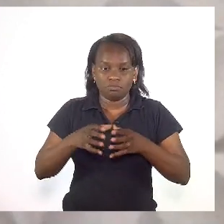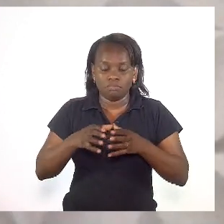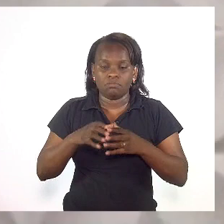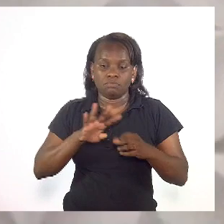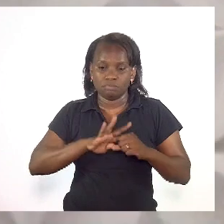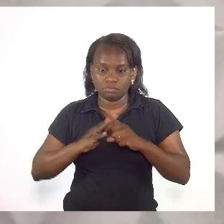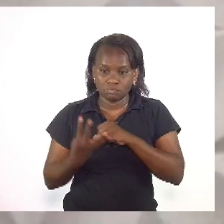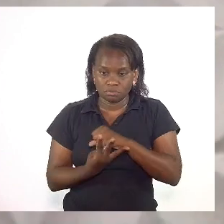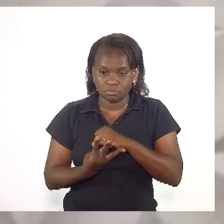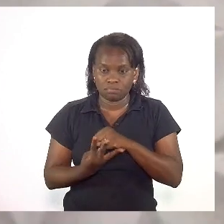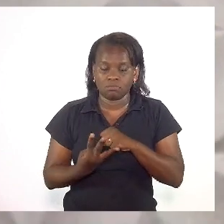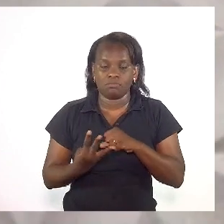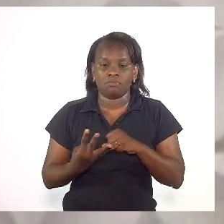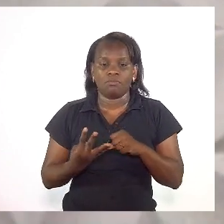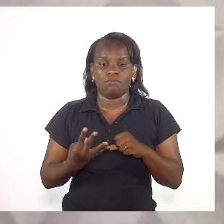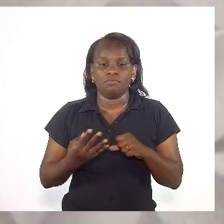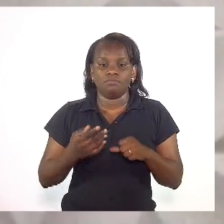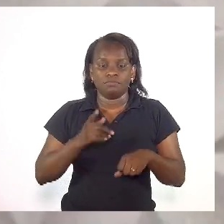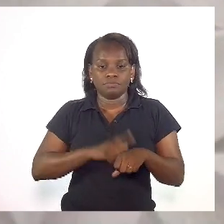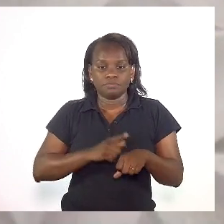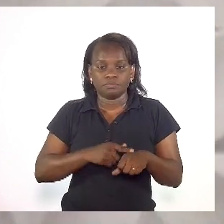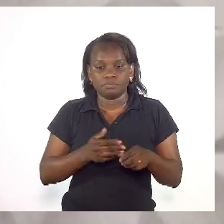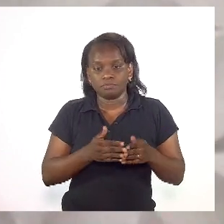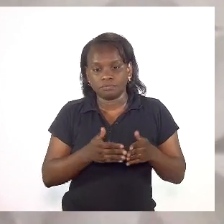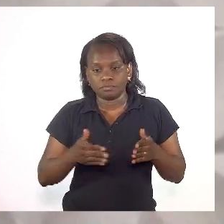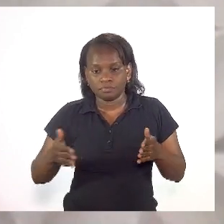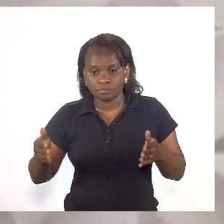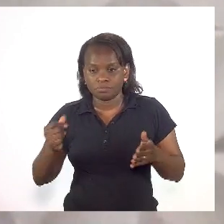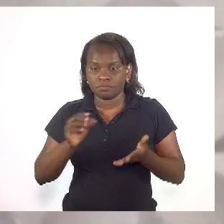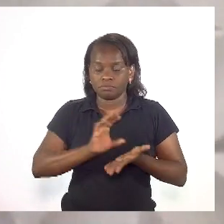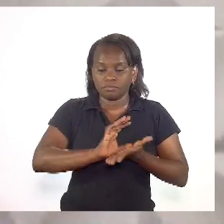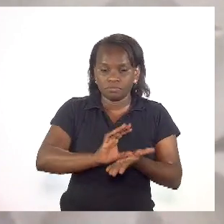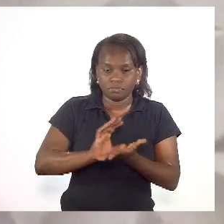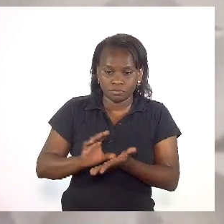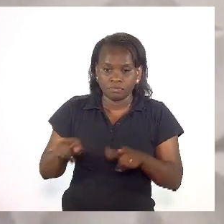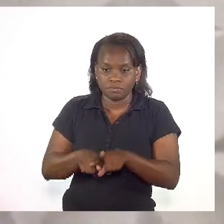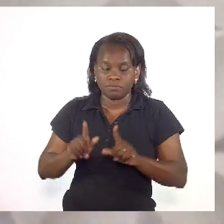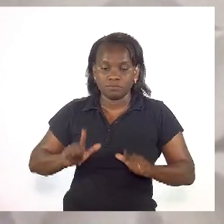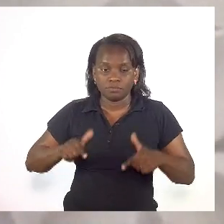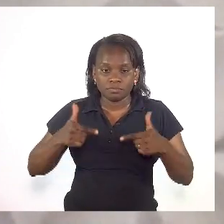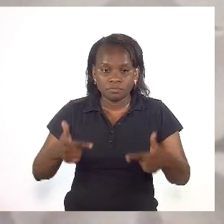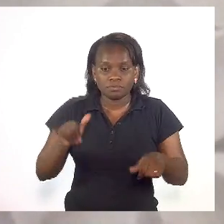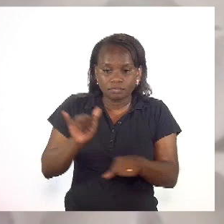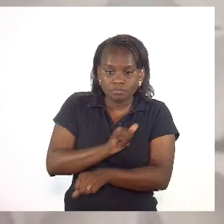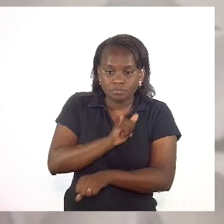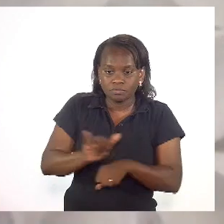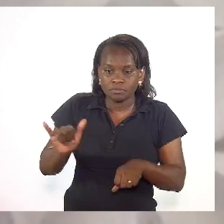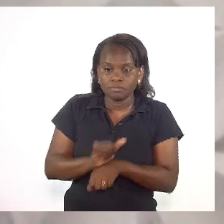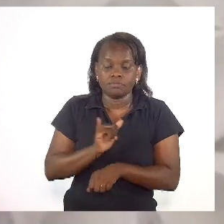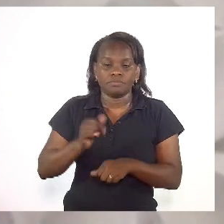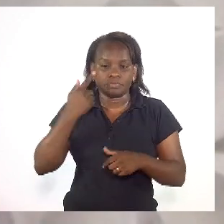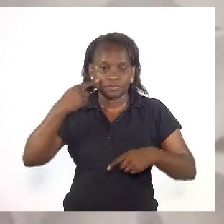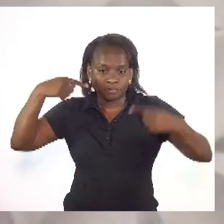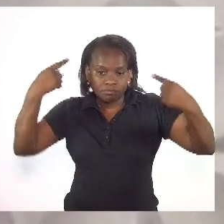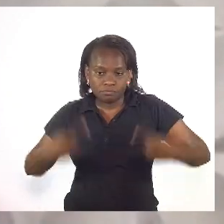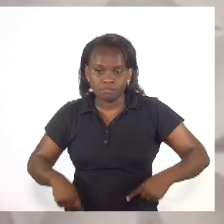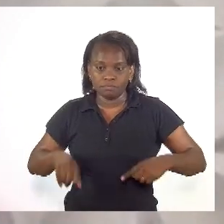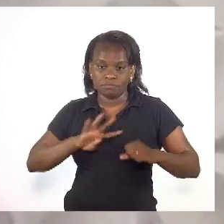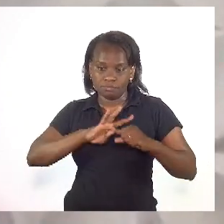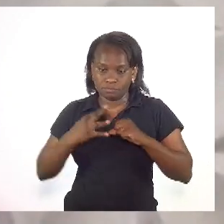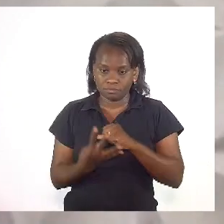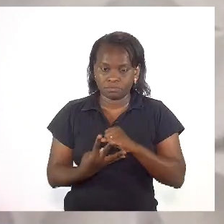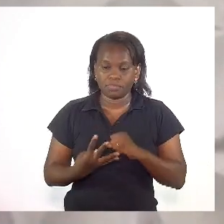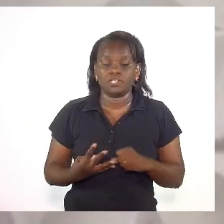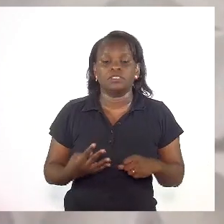Covid durante ao investimento e às ações de estratégia de enfrentamento do